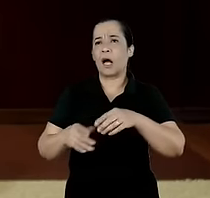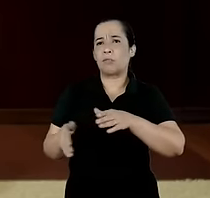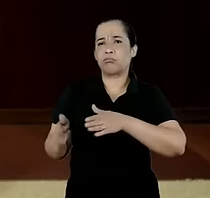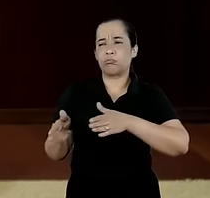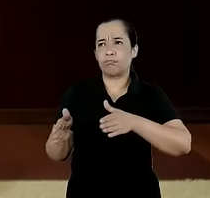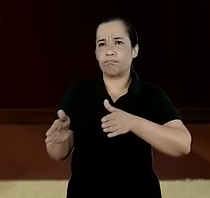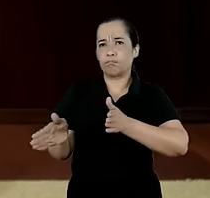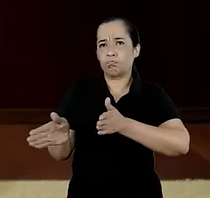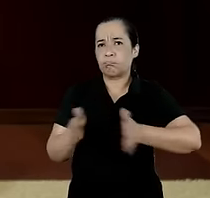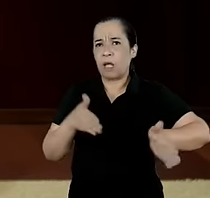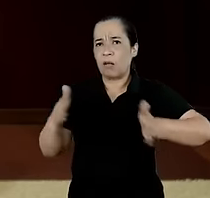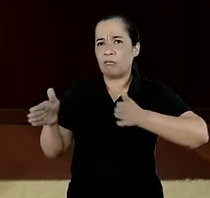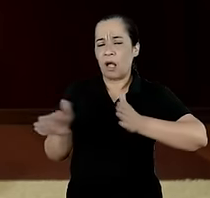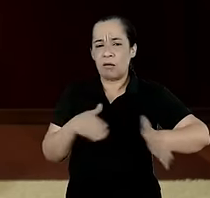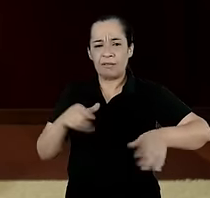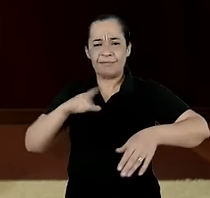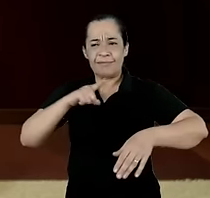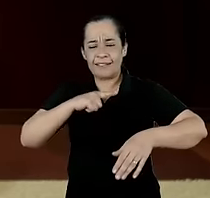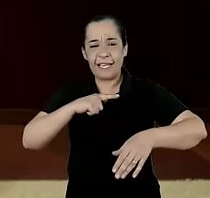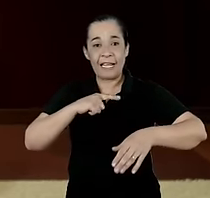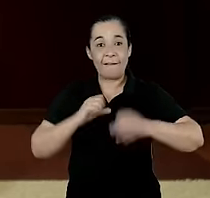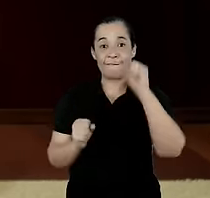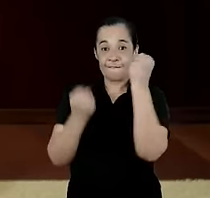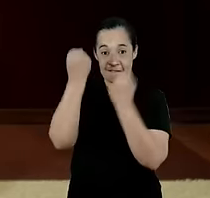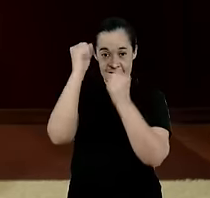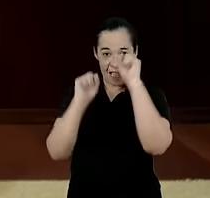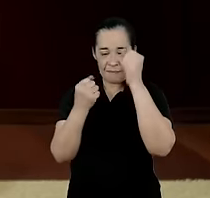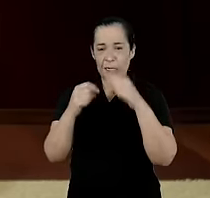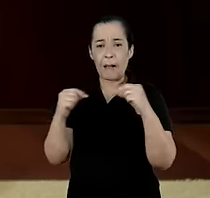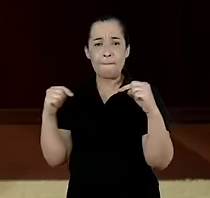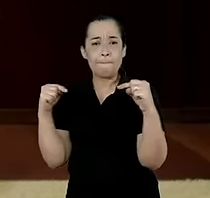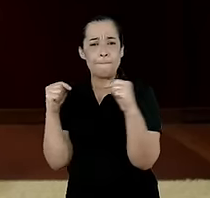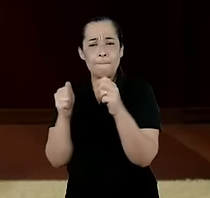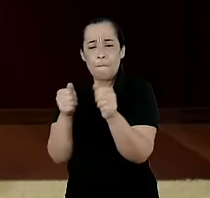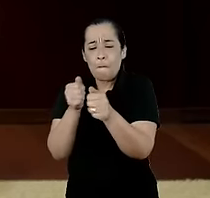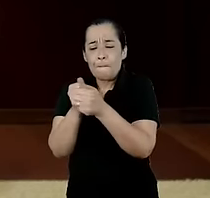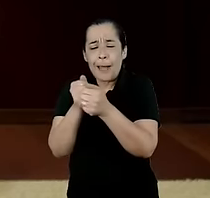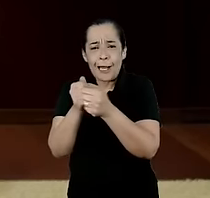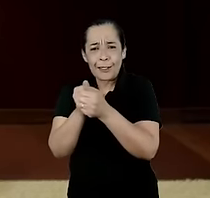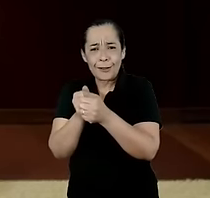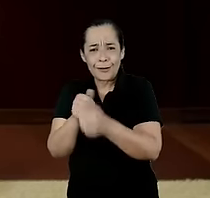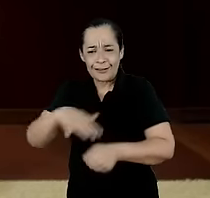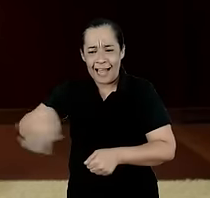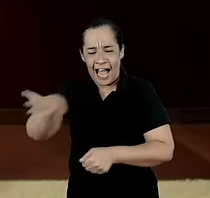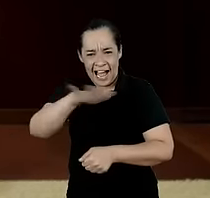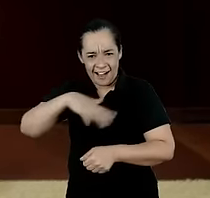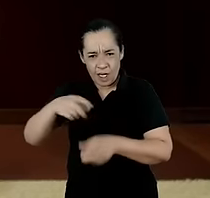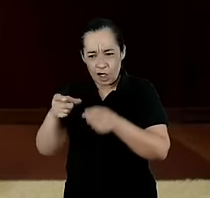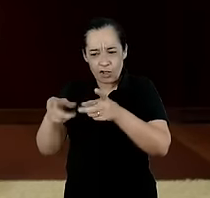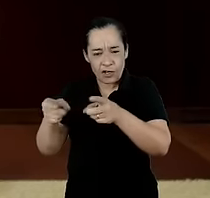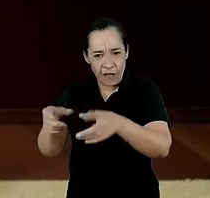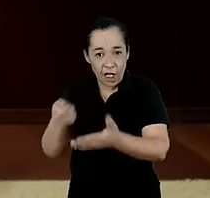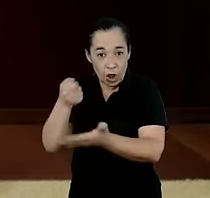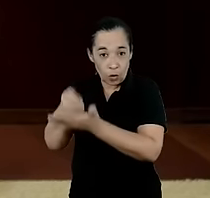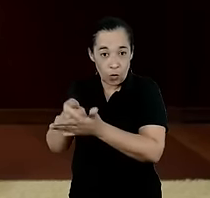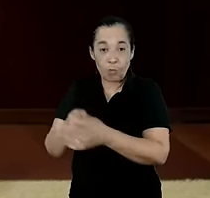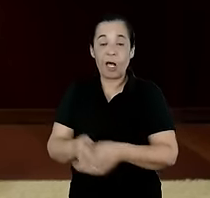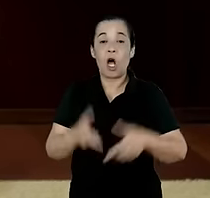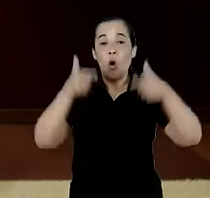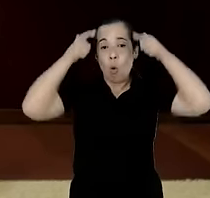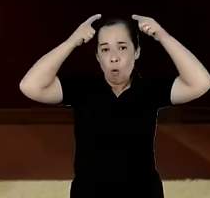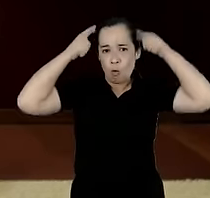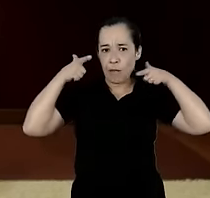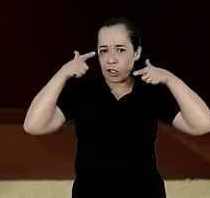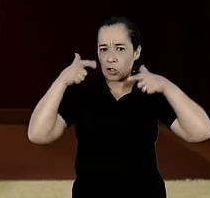eh muitas fábricas ficando mais próximo né do das áreas de consumo né Eh e o México tá se destacando ele mostra